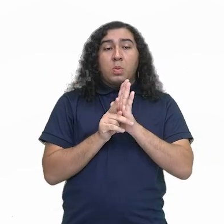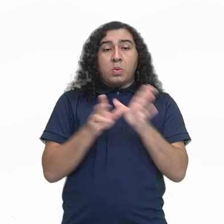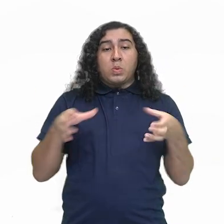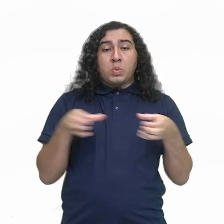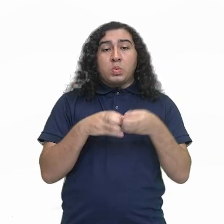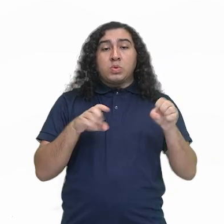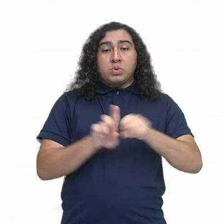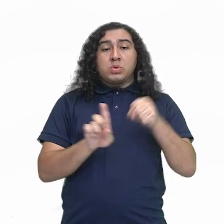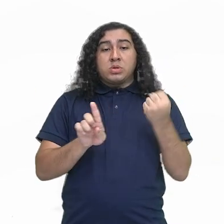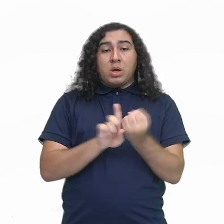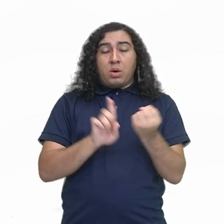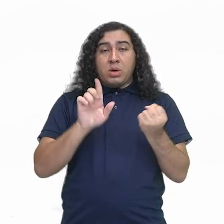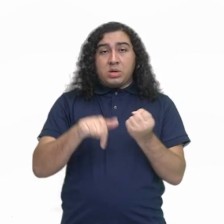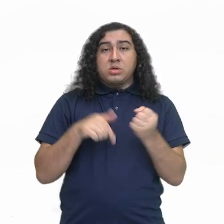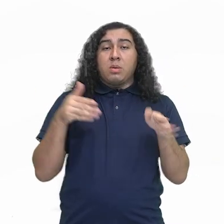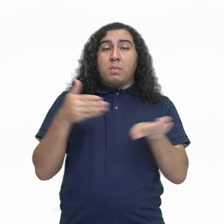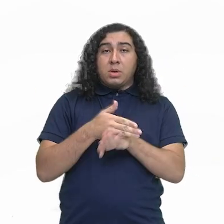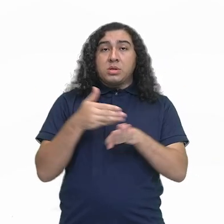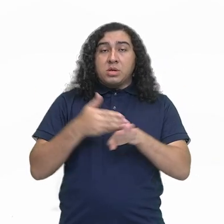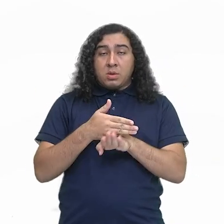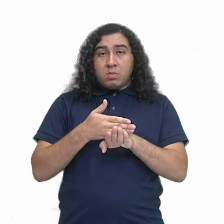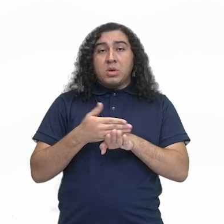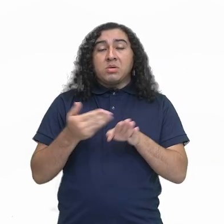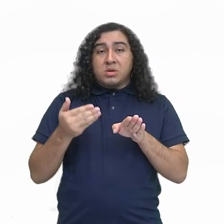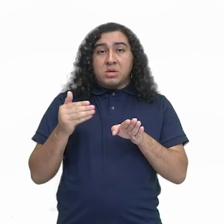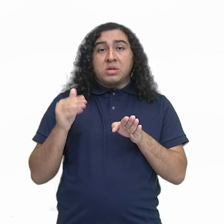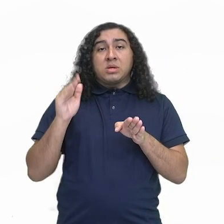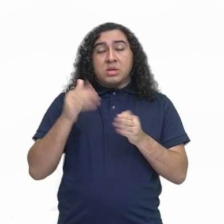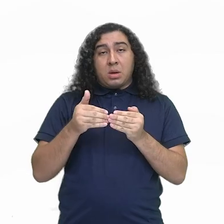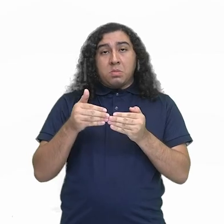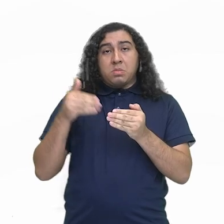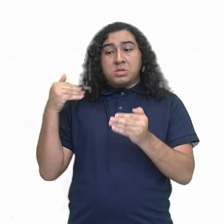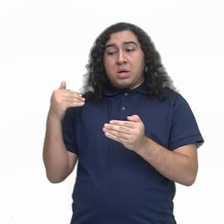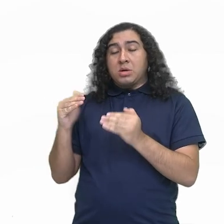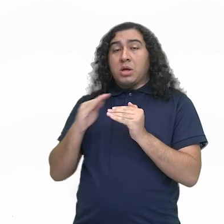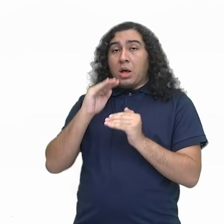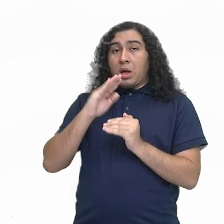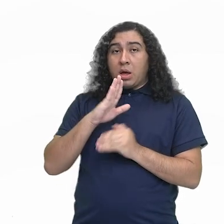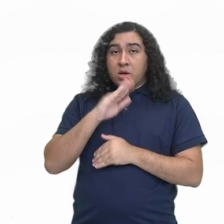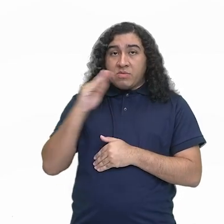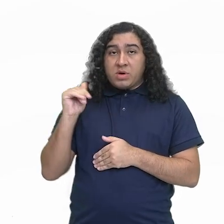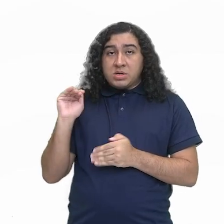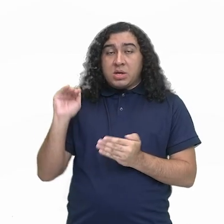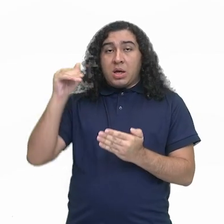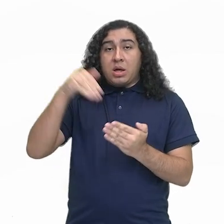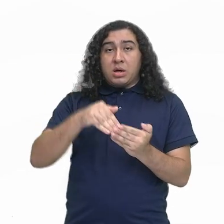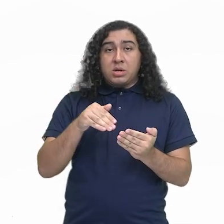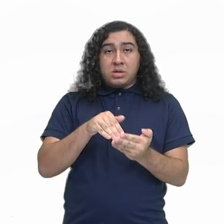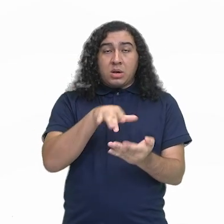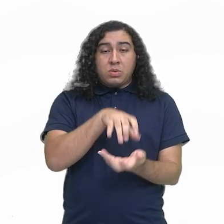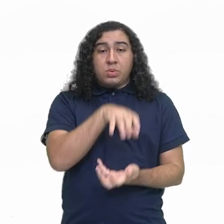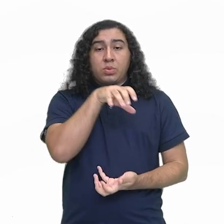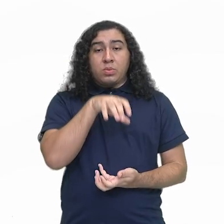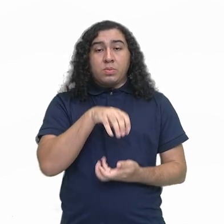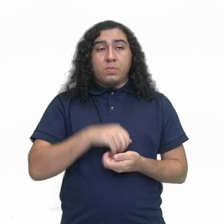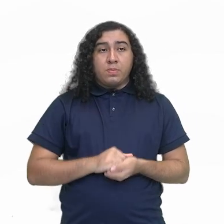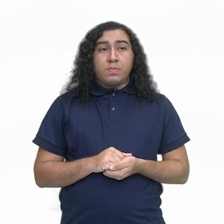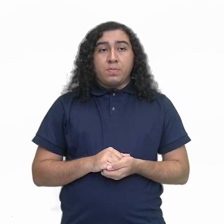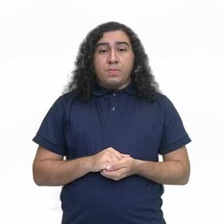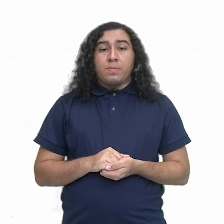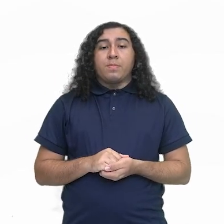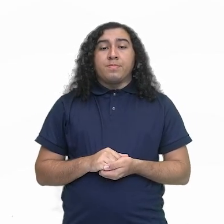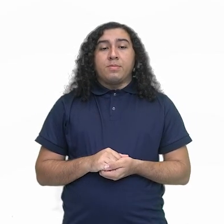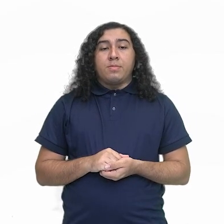aos grupos sociais dos quais fazem parte desde a infância. Então, você vai, então,